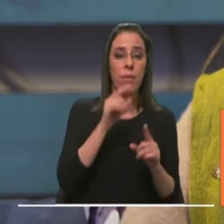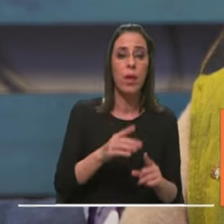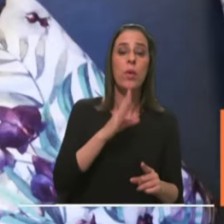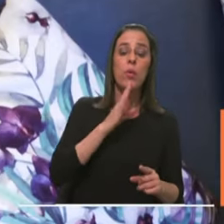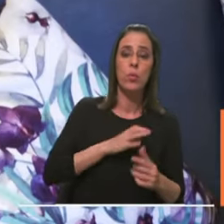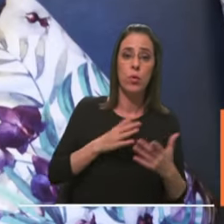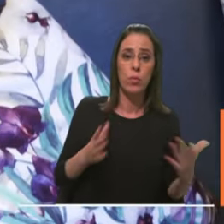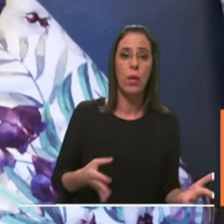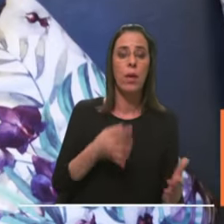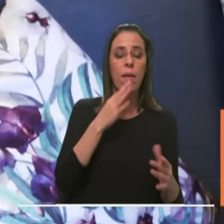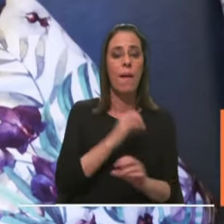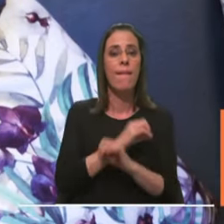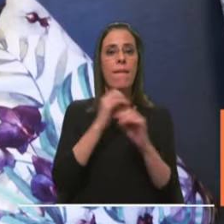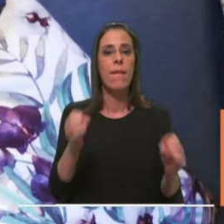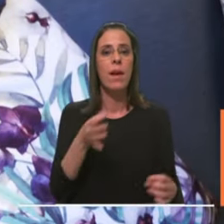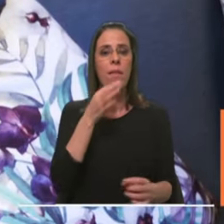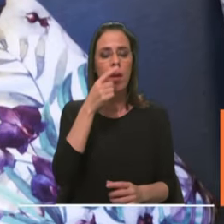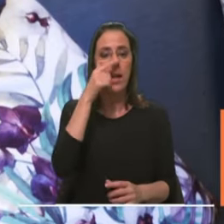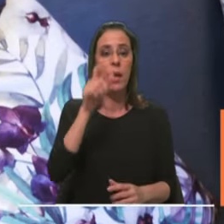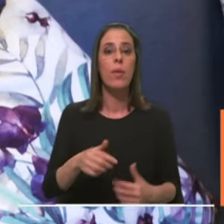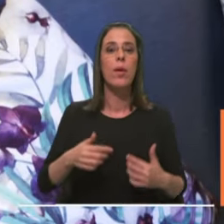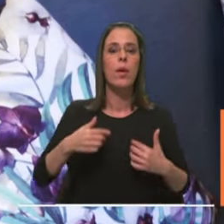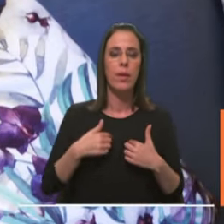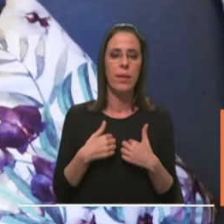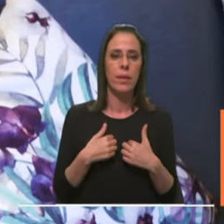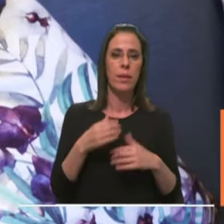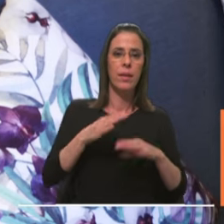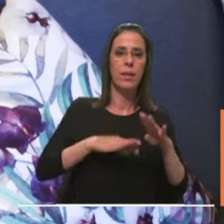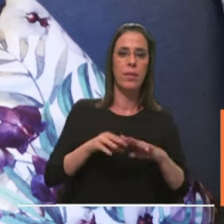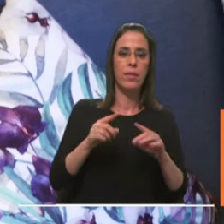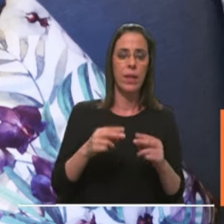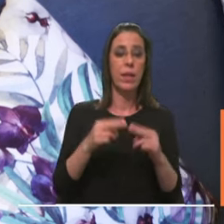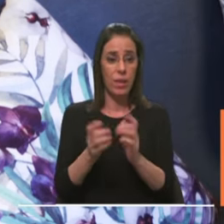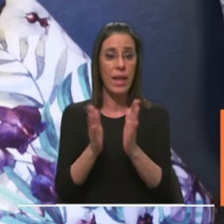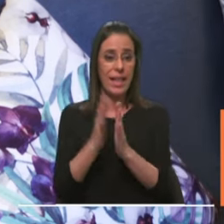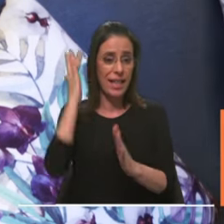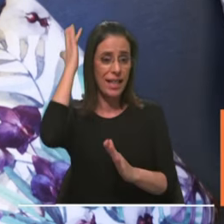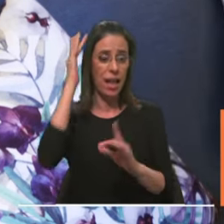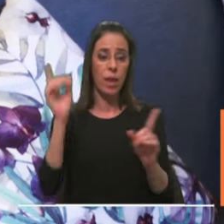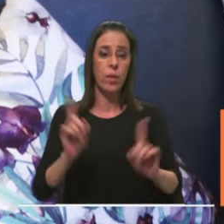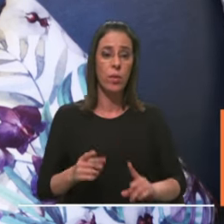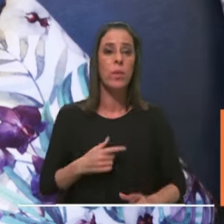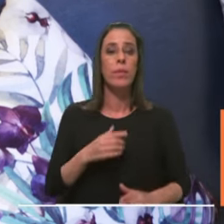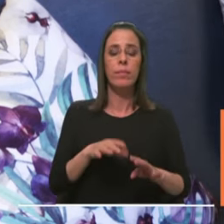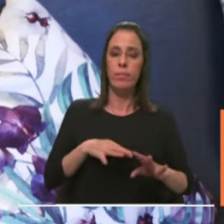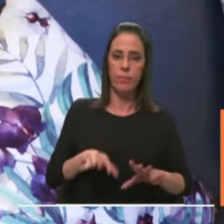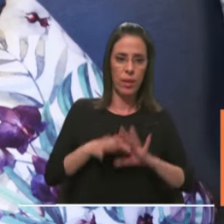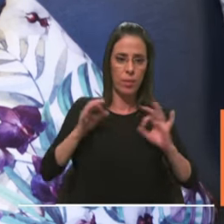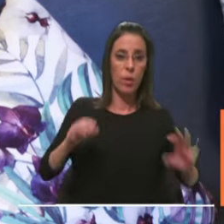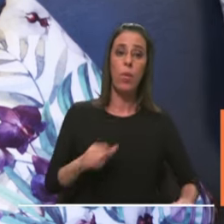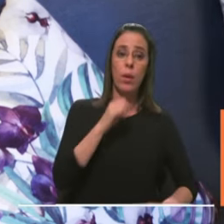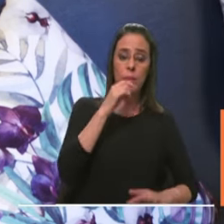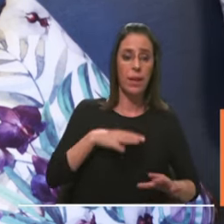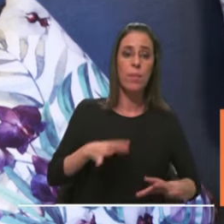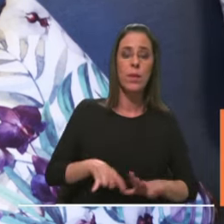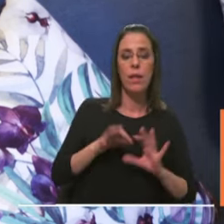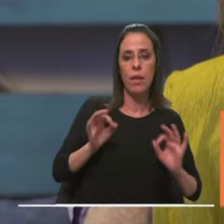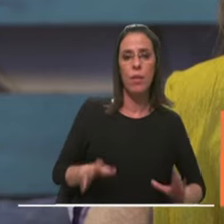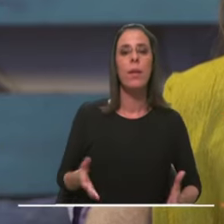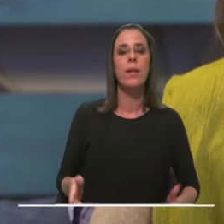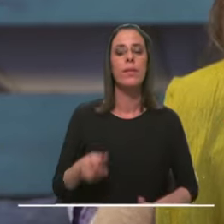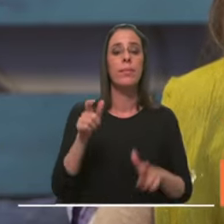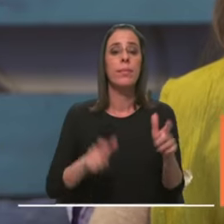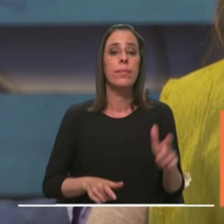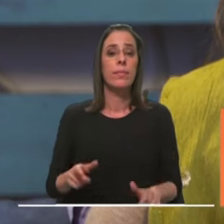meus filhos que não fala há muito tempo quer falar com aquela pessoa então eu fazia aquele ponto de ligação nós continuamos iguais quando partimos não é e há